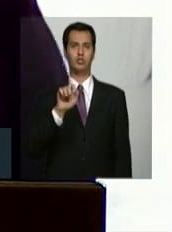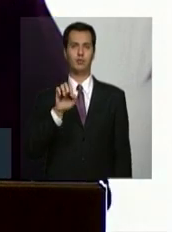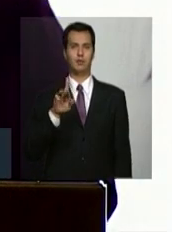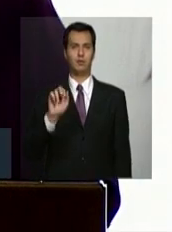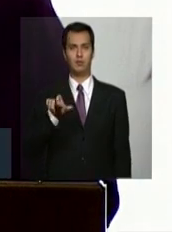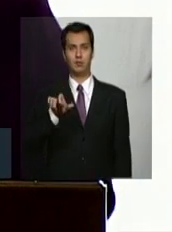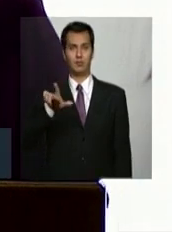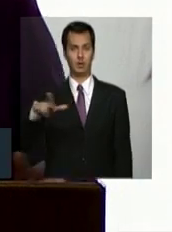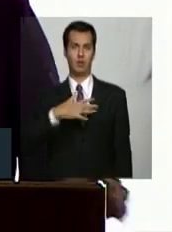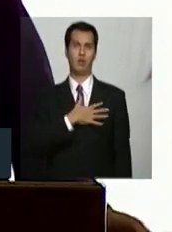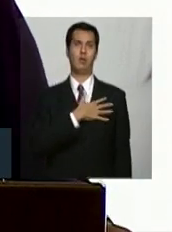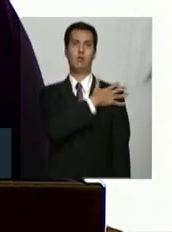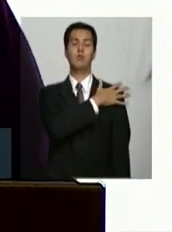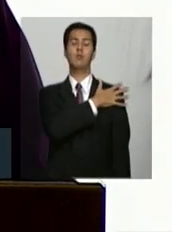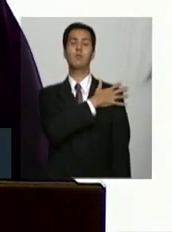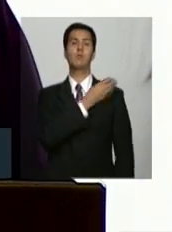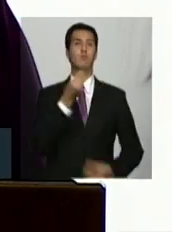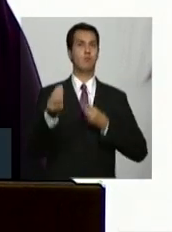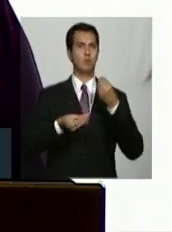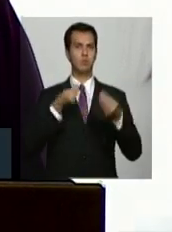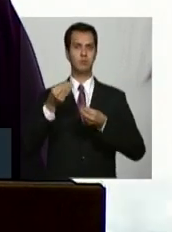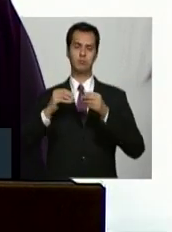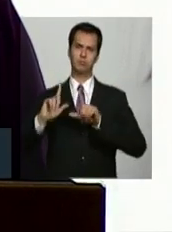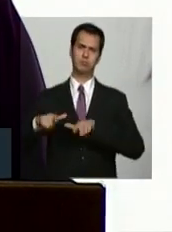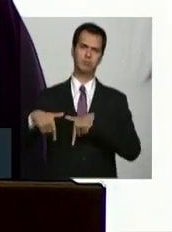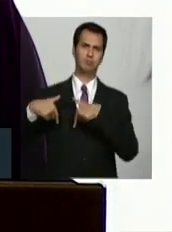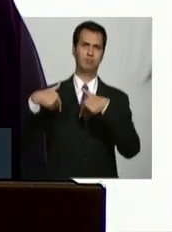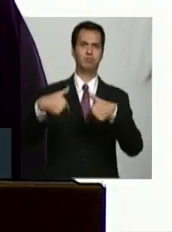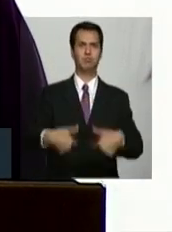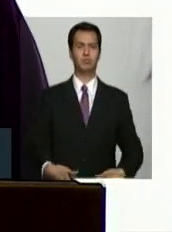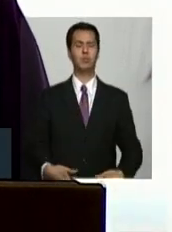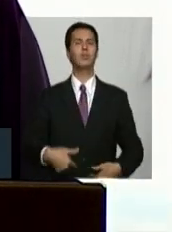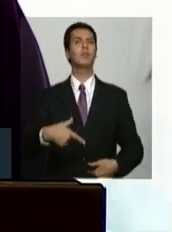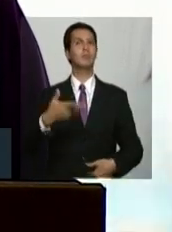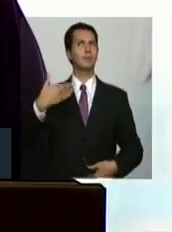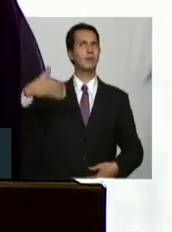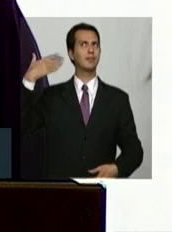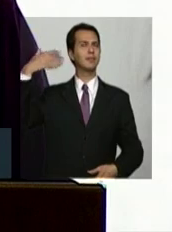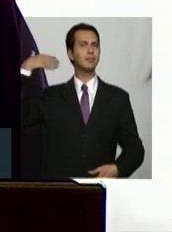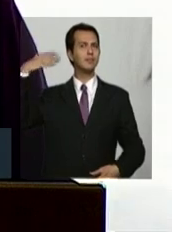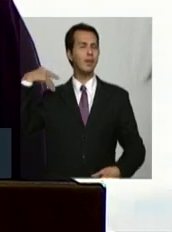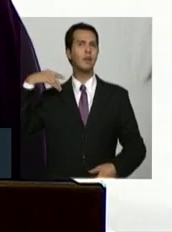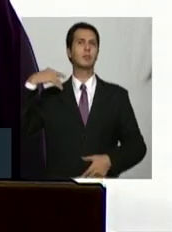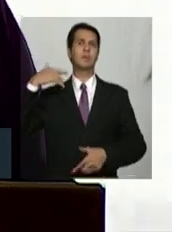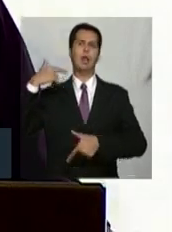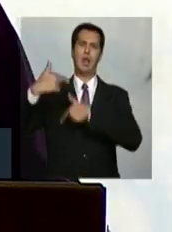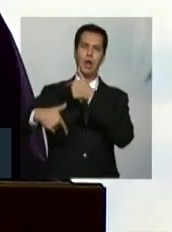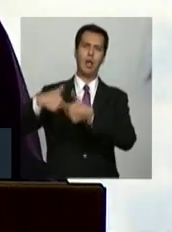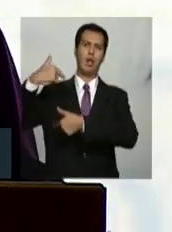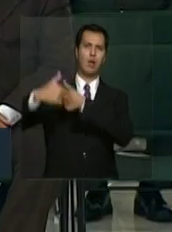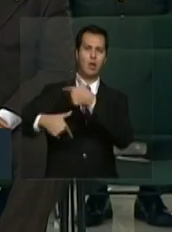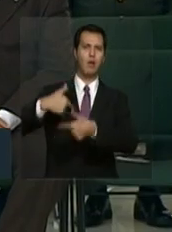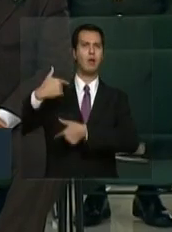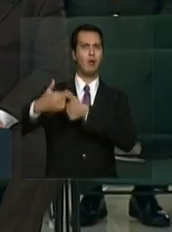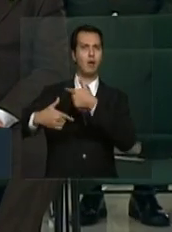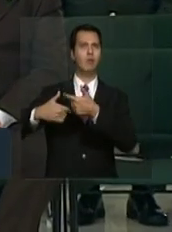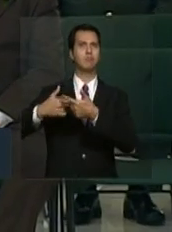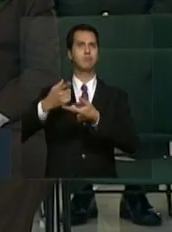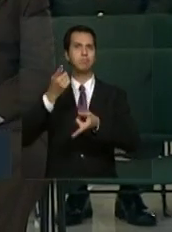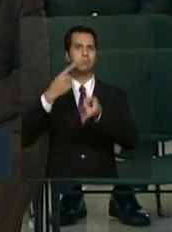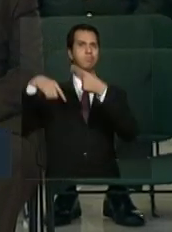os desafios e as superações que foram necessários ao longo do caminho.